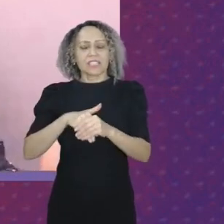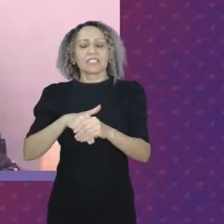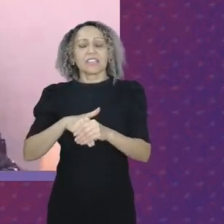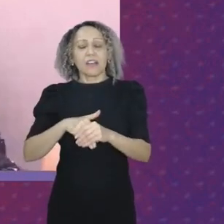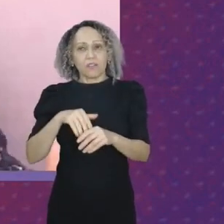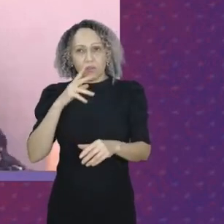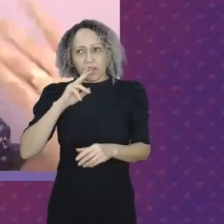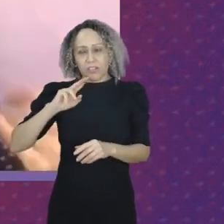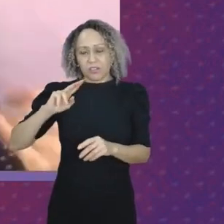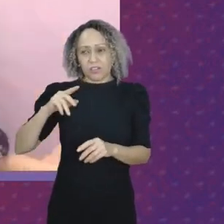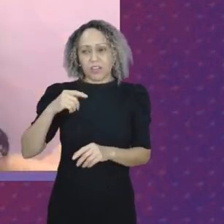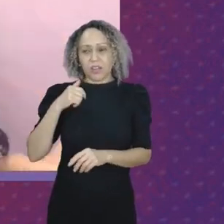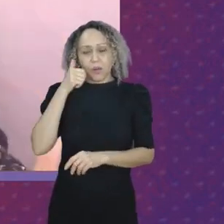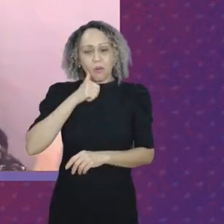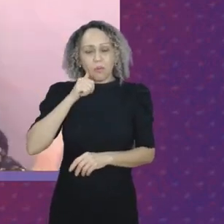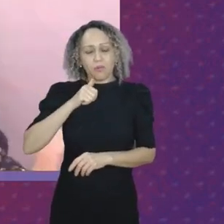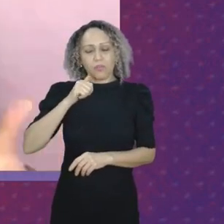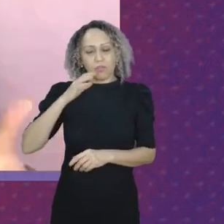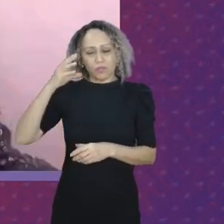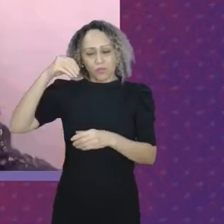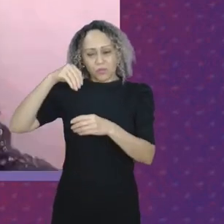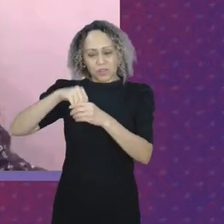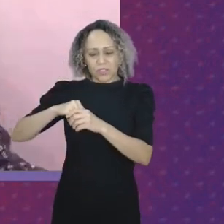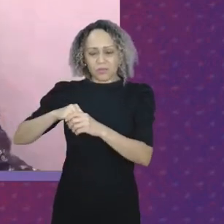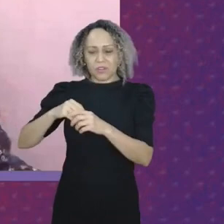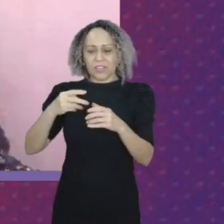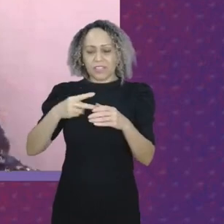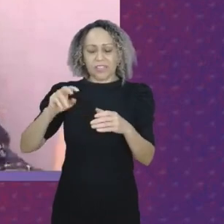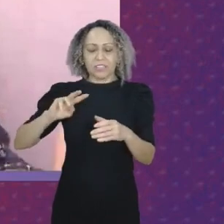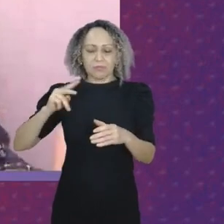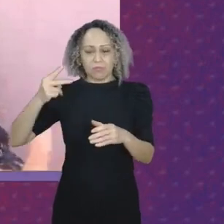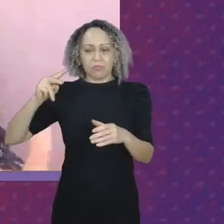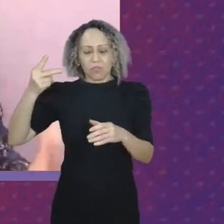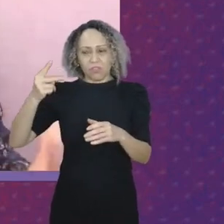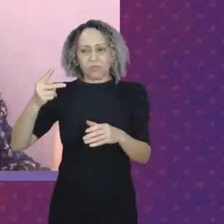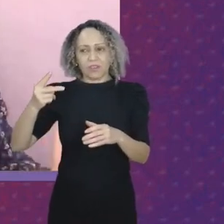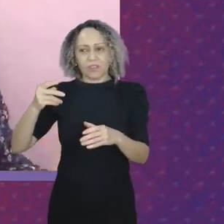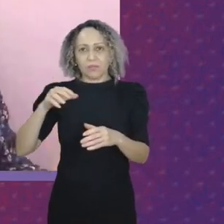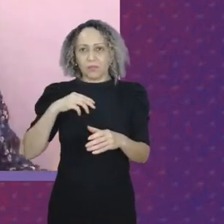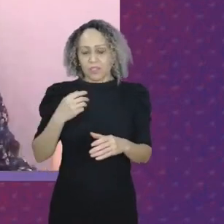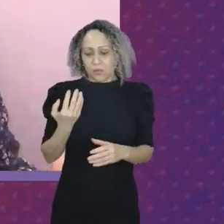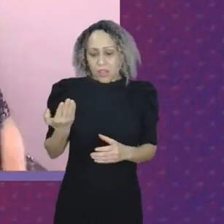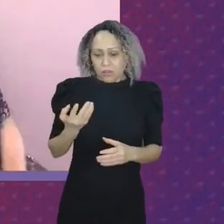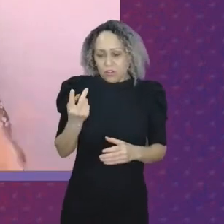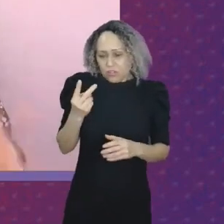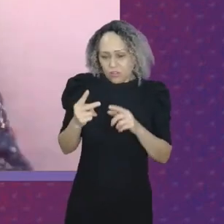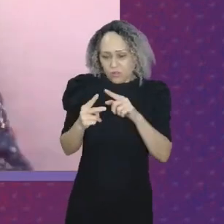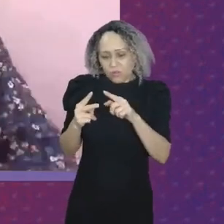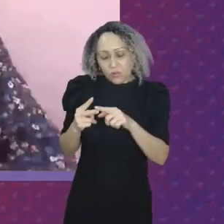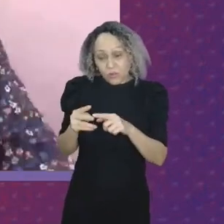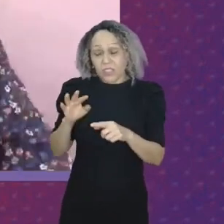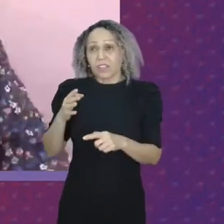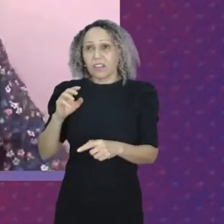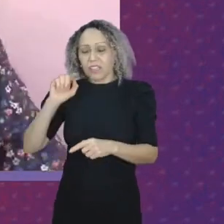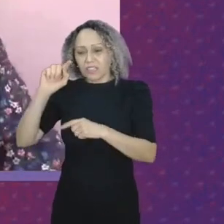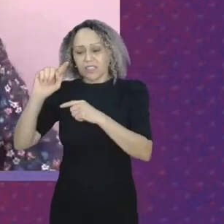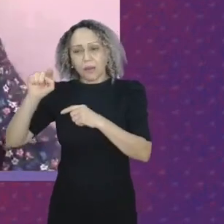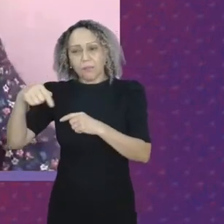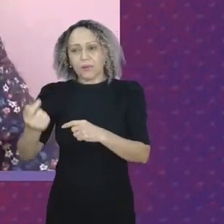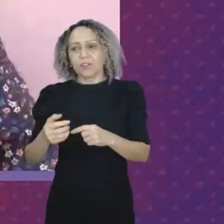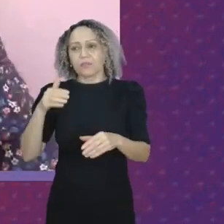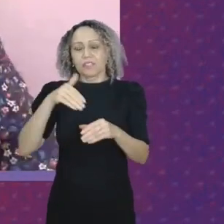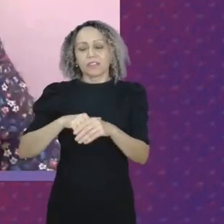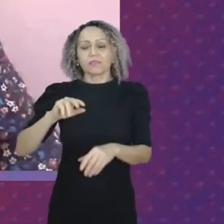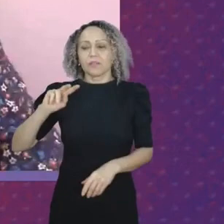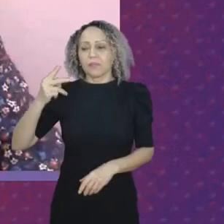mulheres nessa Câmara, que eu faço parte, né? Pelo menos 4 mulheres. Eu falo, eles já foram todos homens, por que a gente não pode sonhar um dia com uma